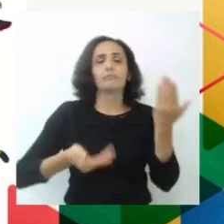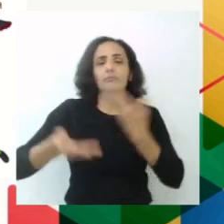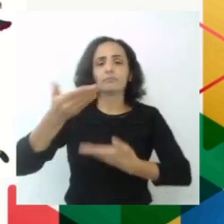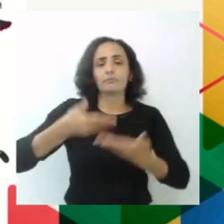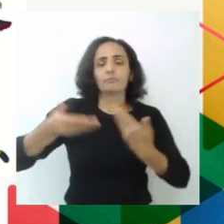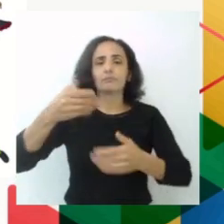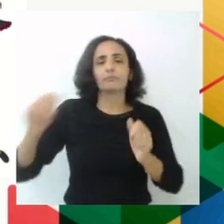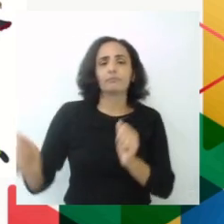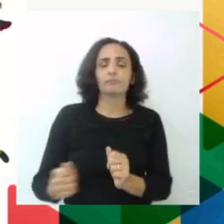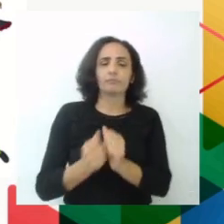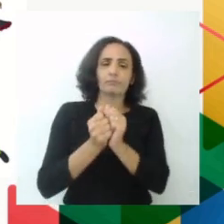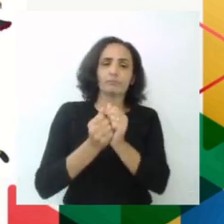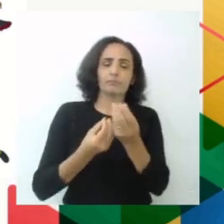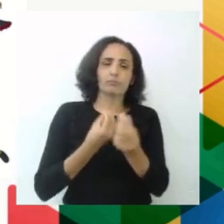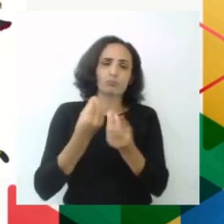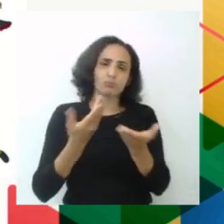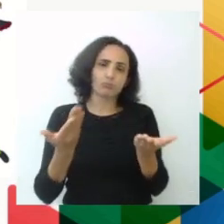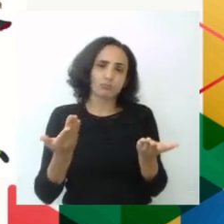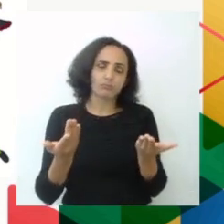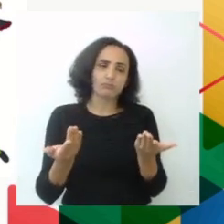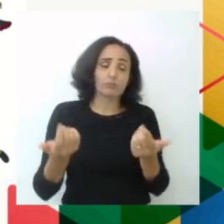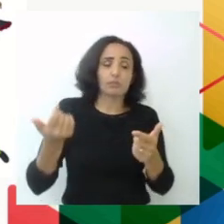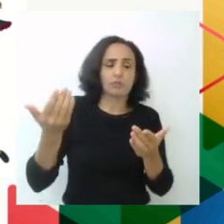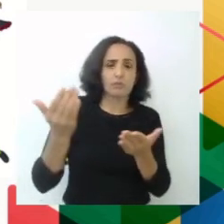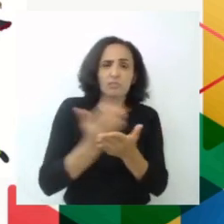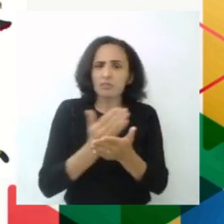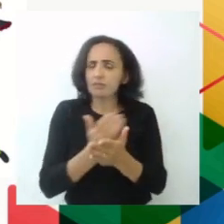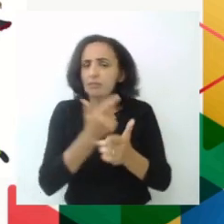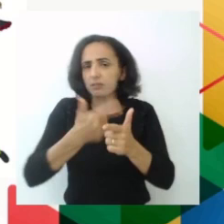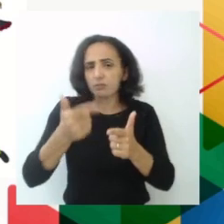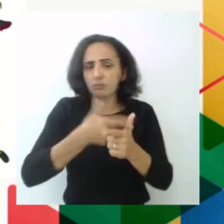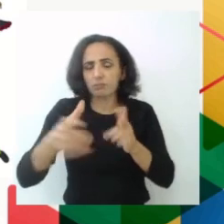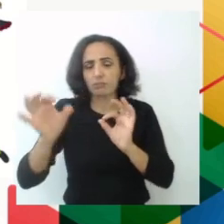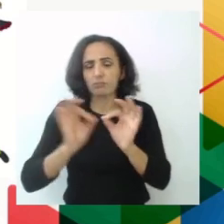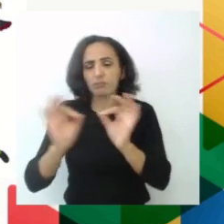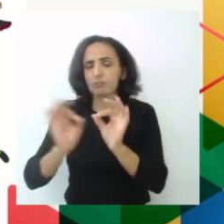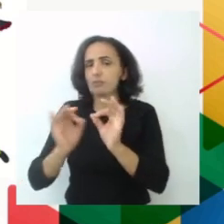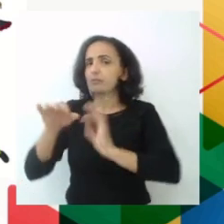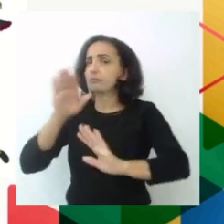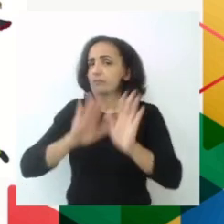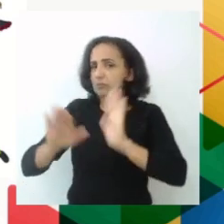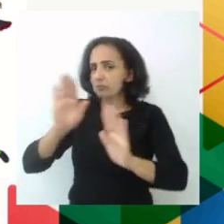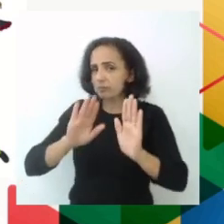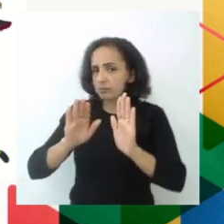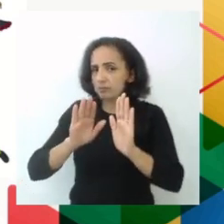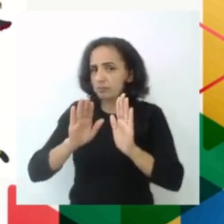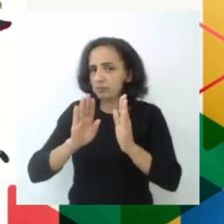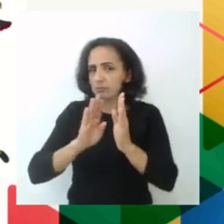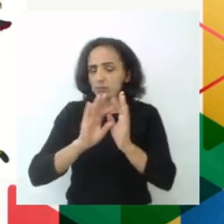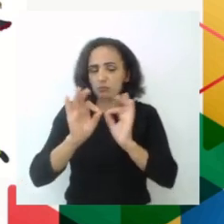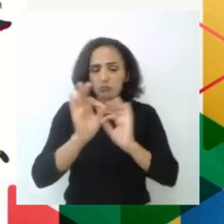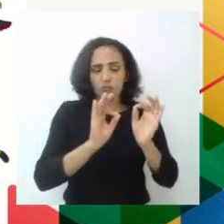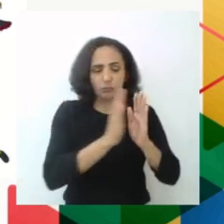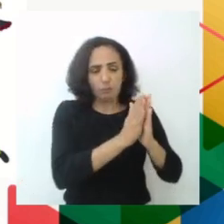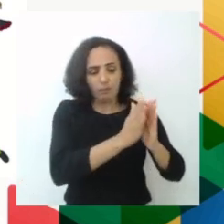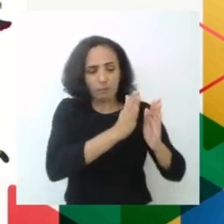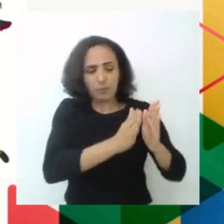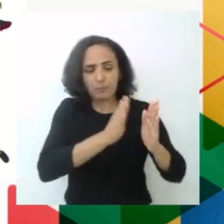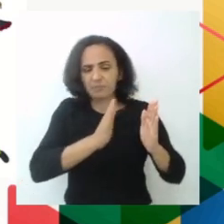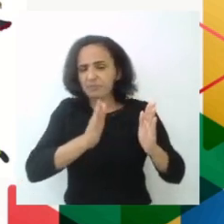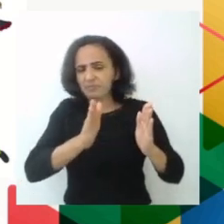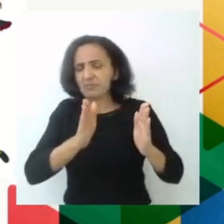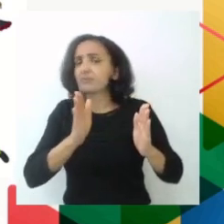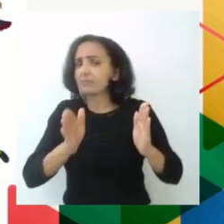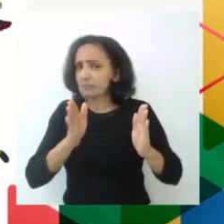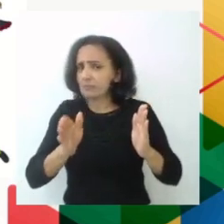e retorno. Se é turno e retorno, então é um problema de arranjo, porque a ordem interfere. Uma coisa é você, por